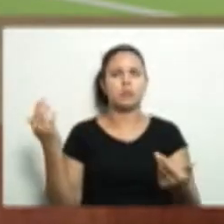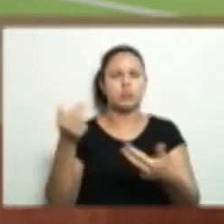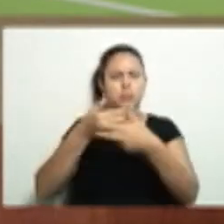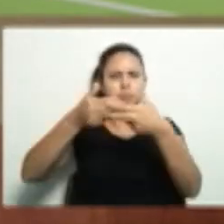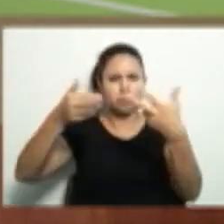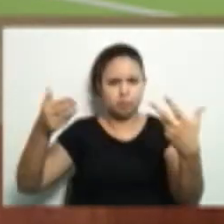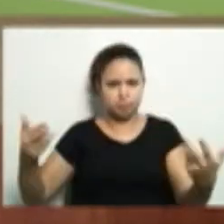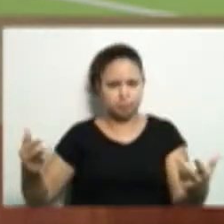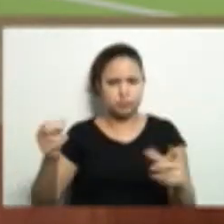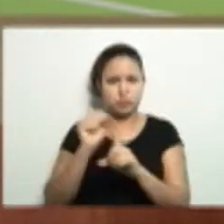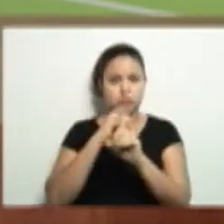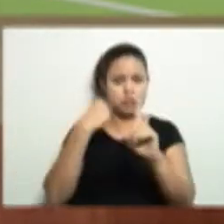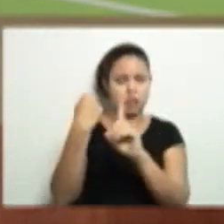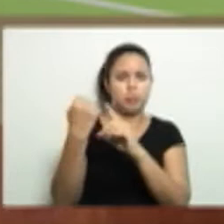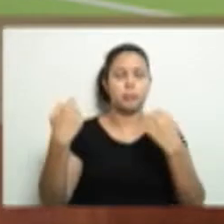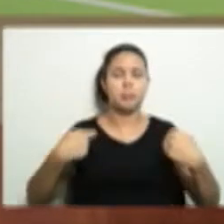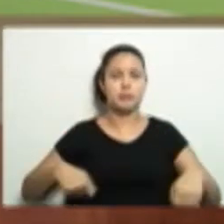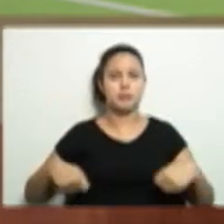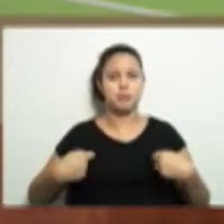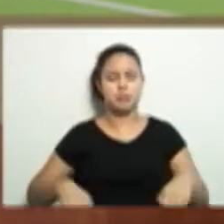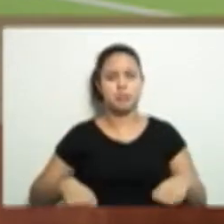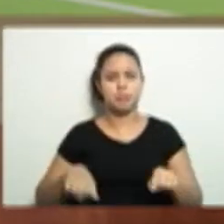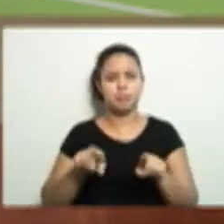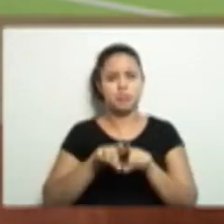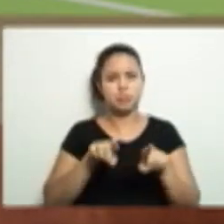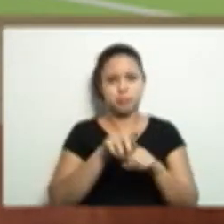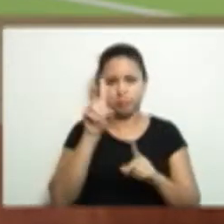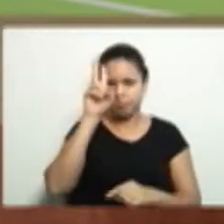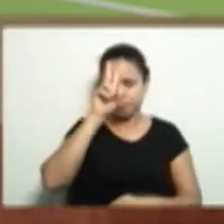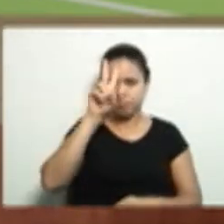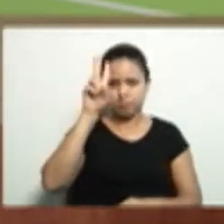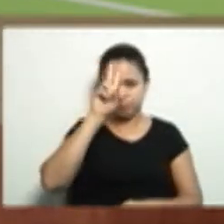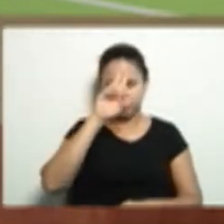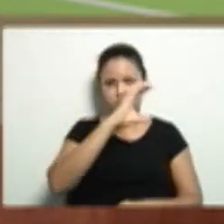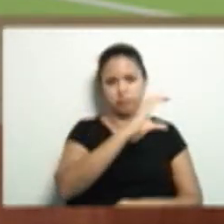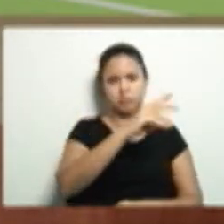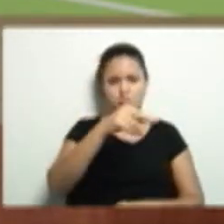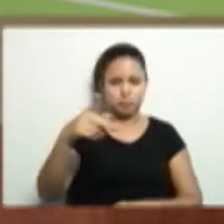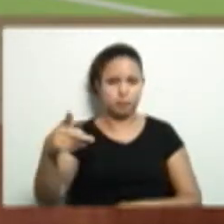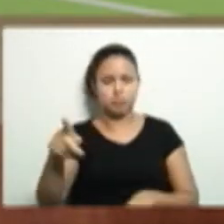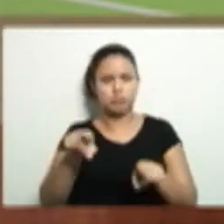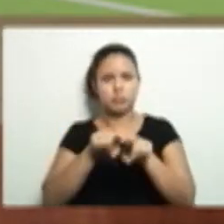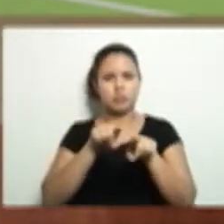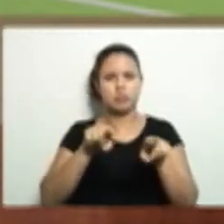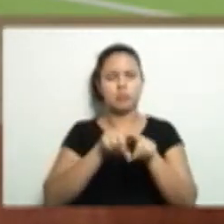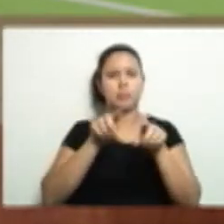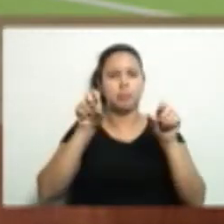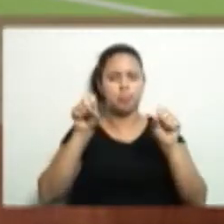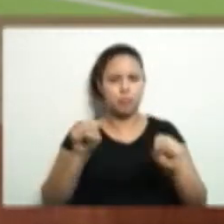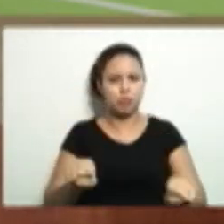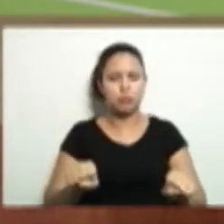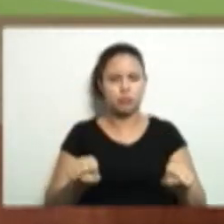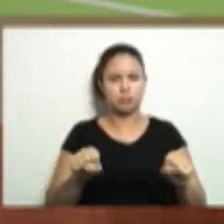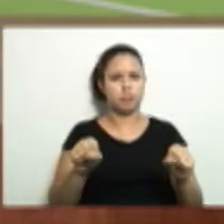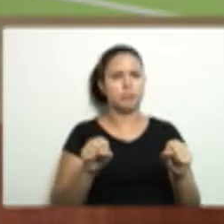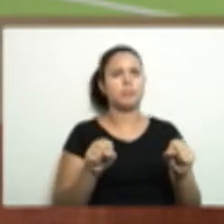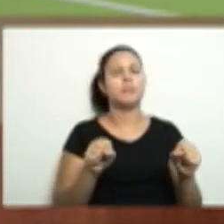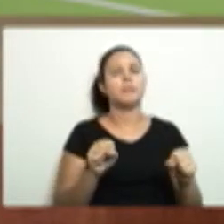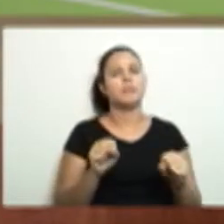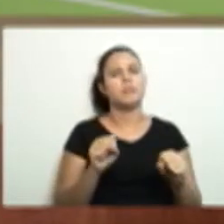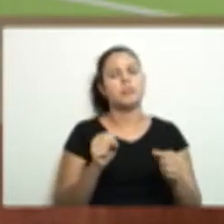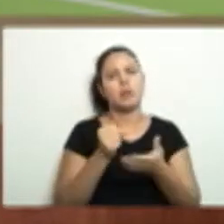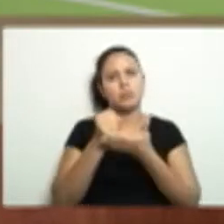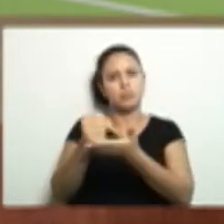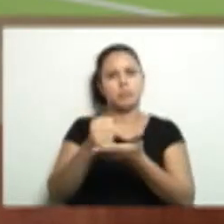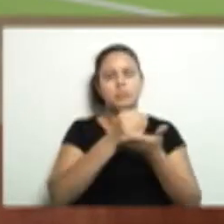geral. E lembramos também que as cooperativas também podem ser fornecedoras de bens e também podem